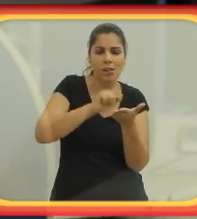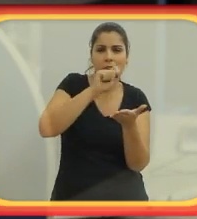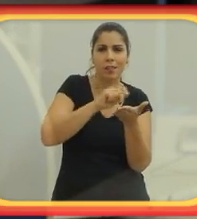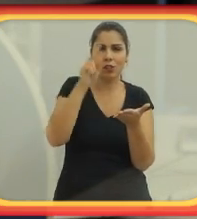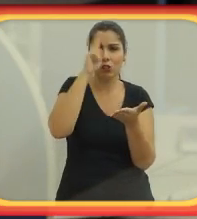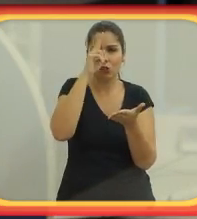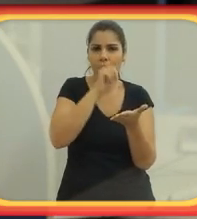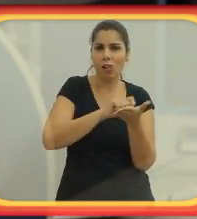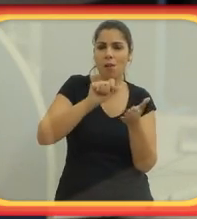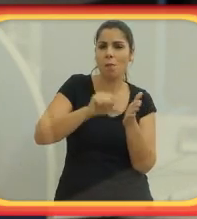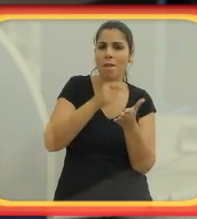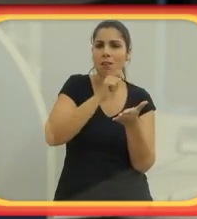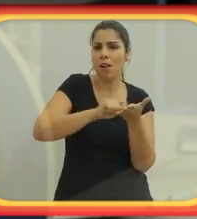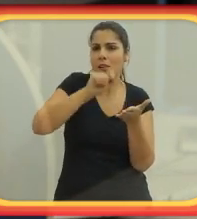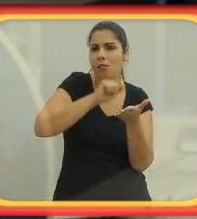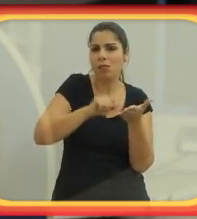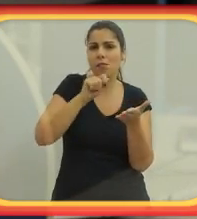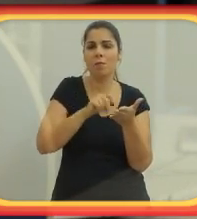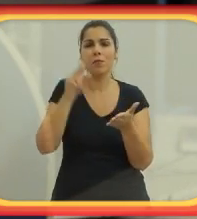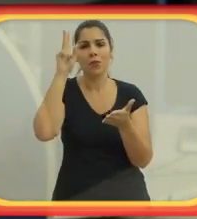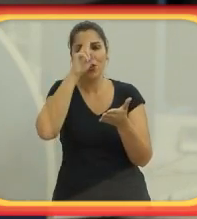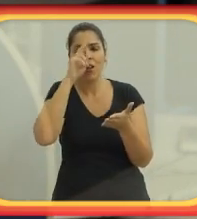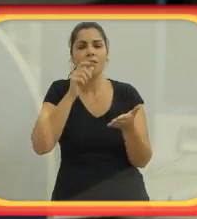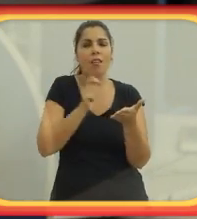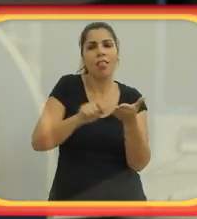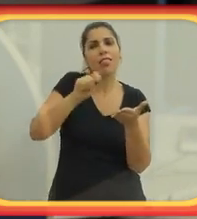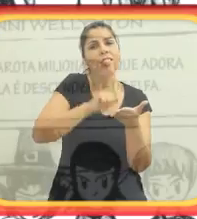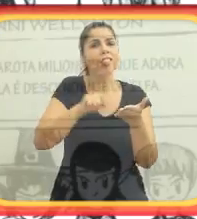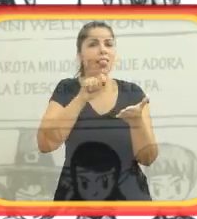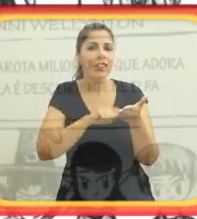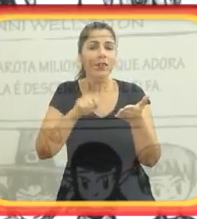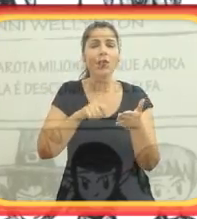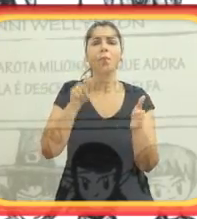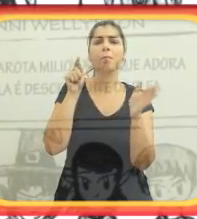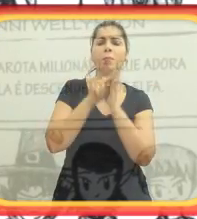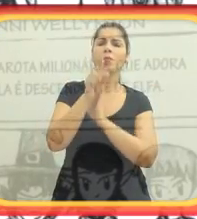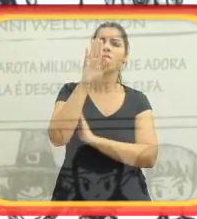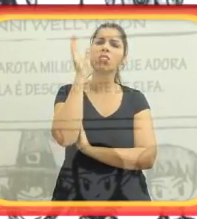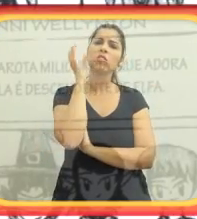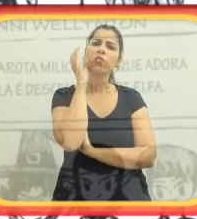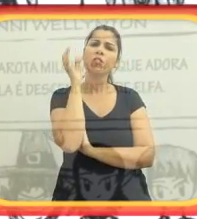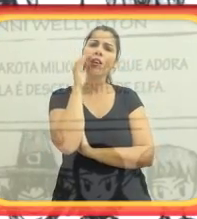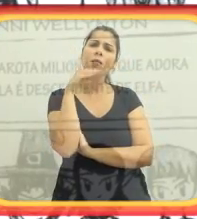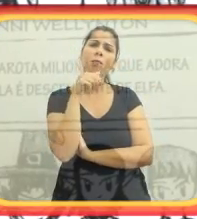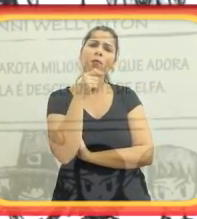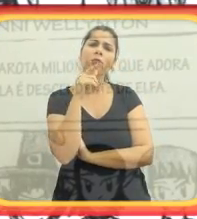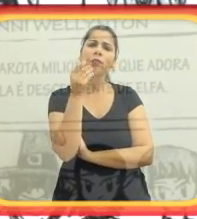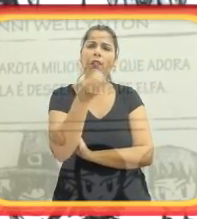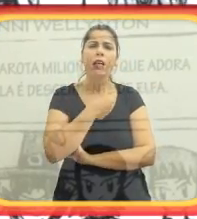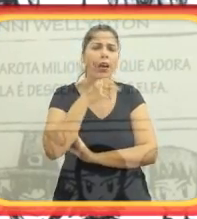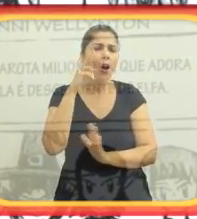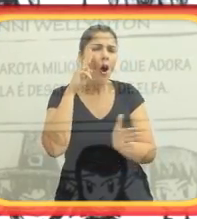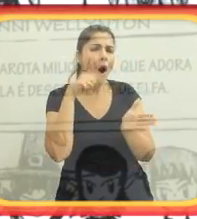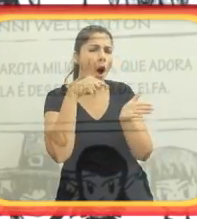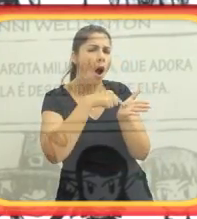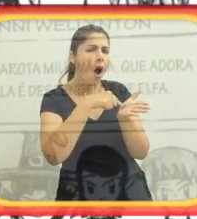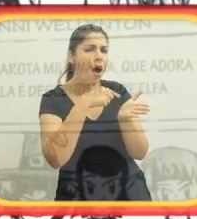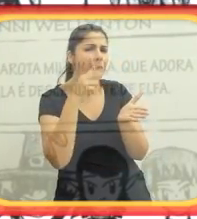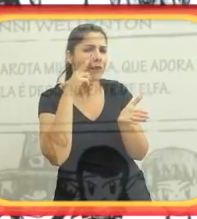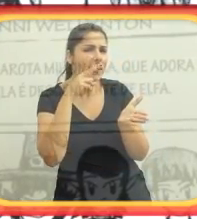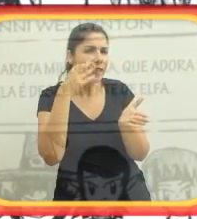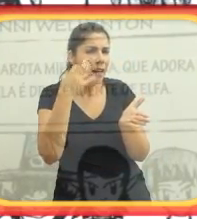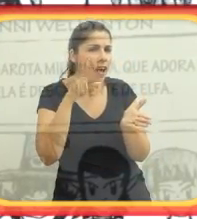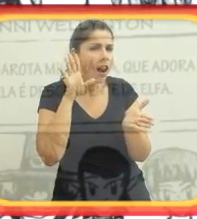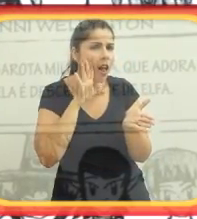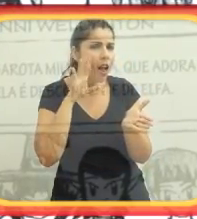dela, lápis preto, papel branquinho, ela dividia toda a história, era feita toda a história